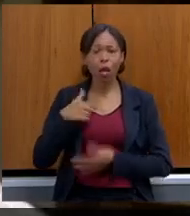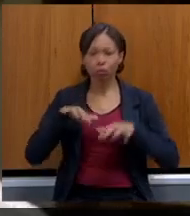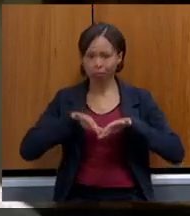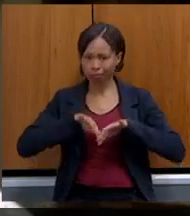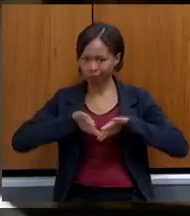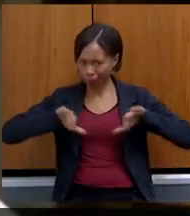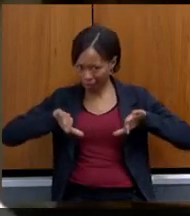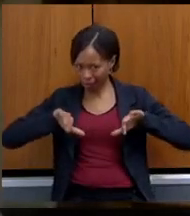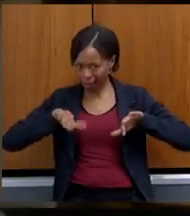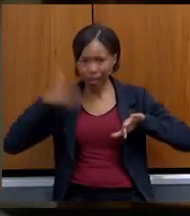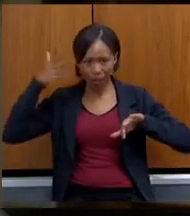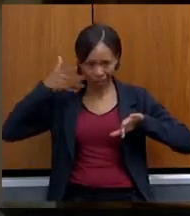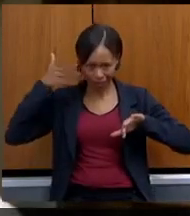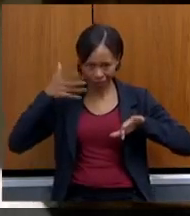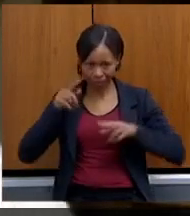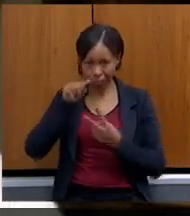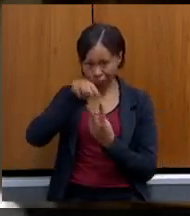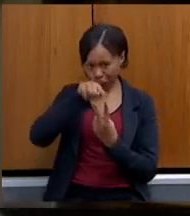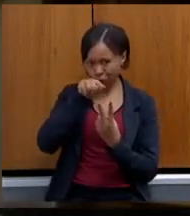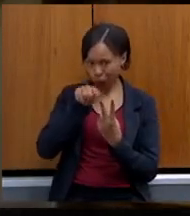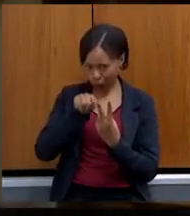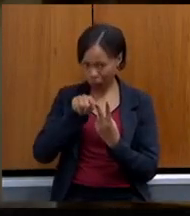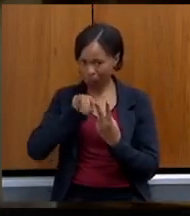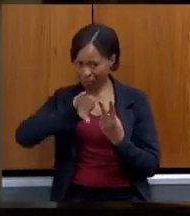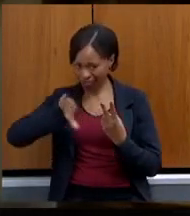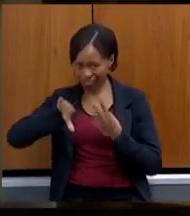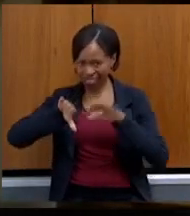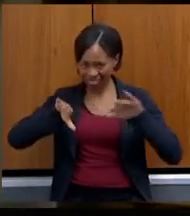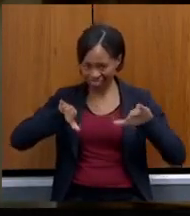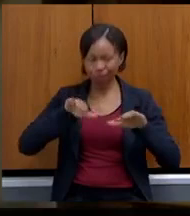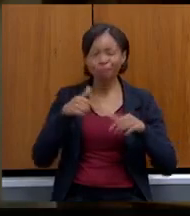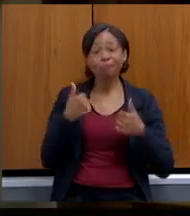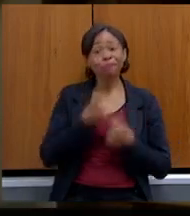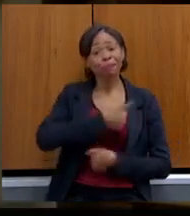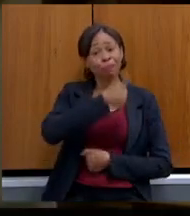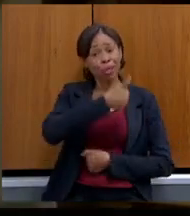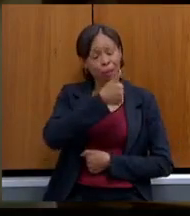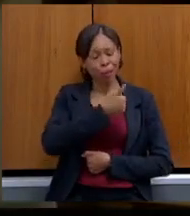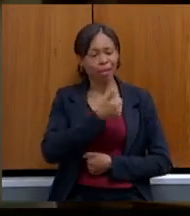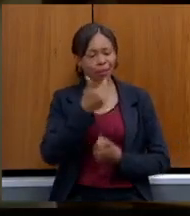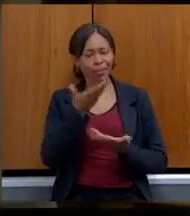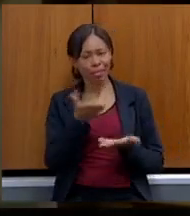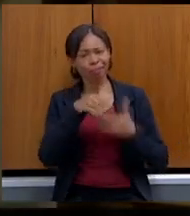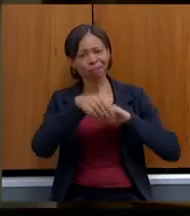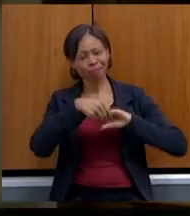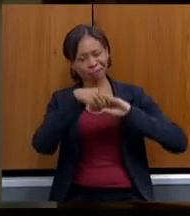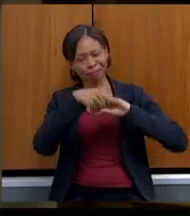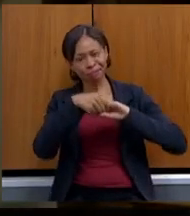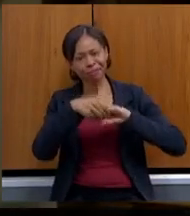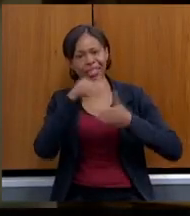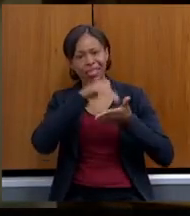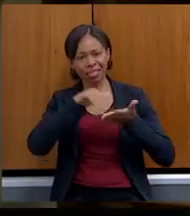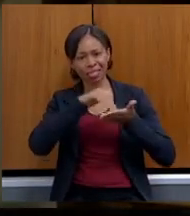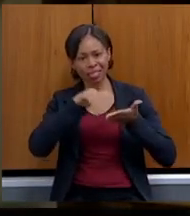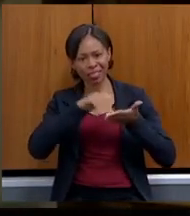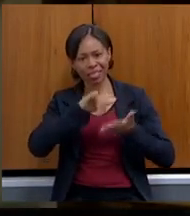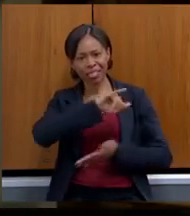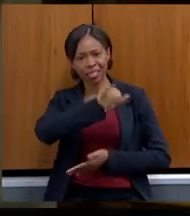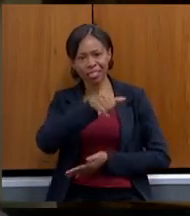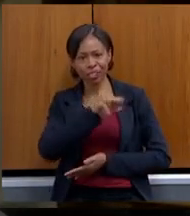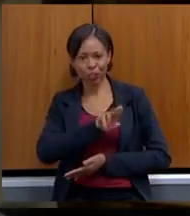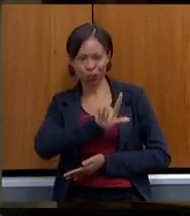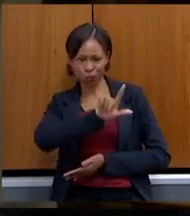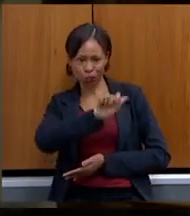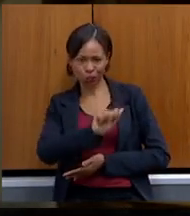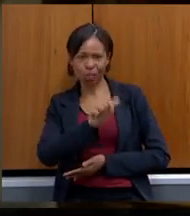fala em dois momentos primeiro secretaria Júlia eu quero cumprimentar comprimentar pelo